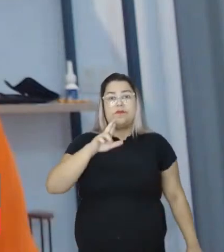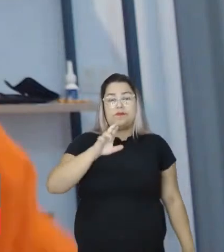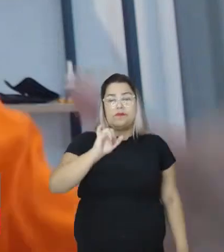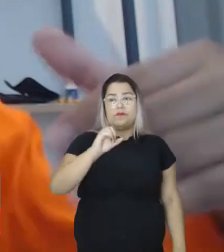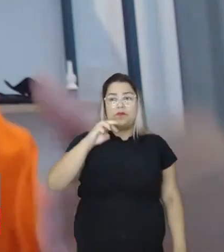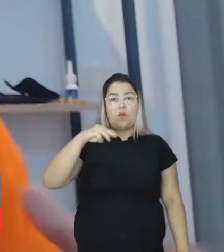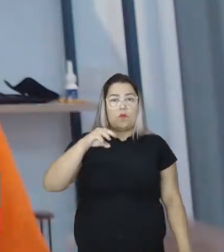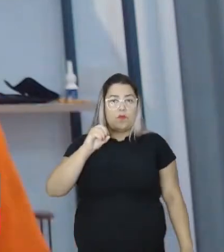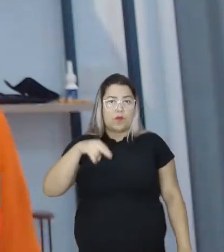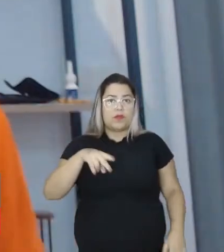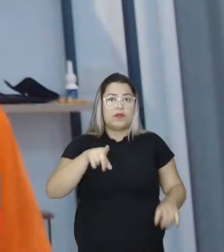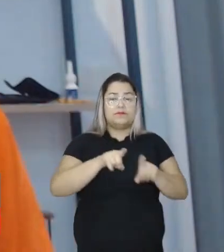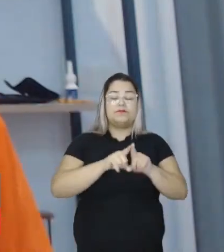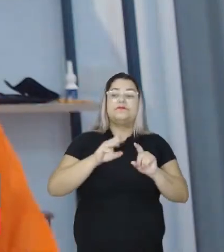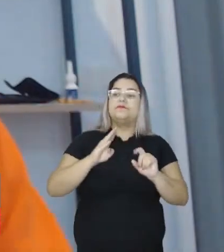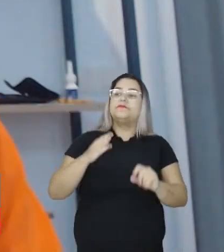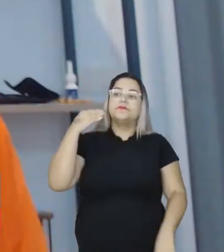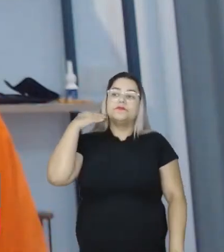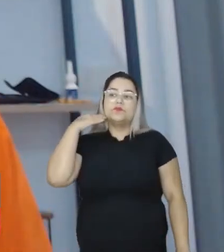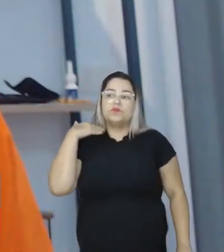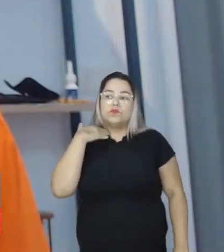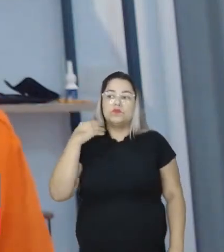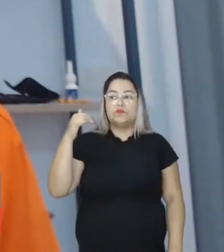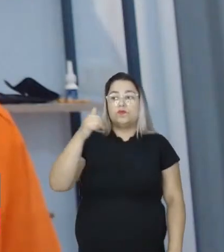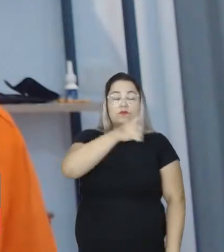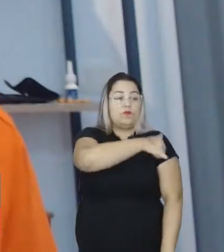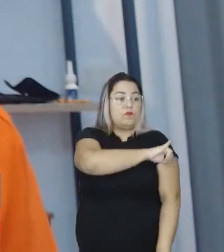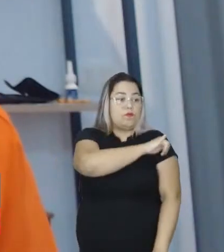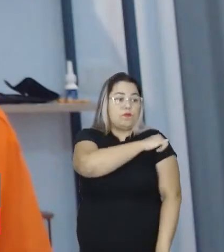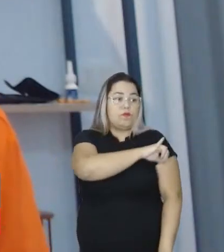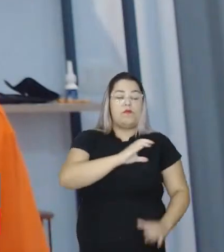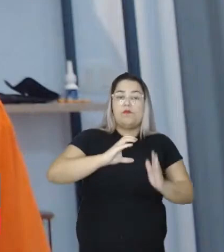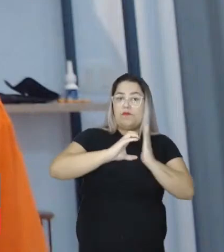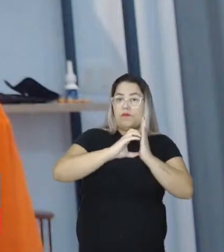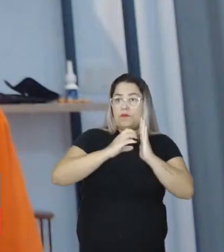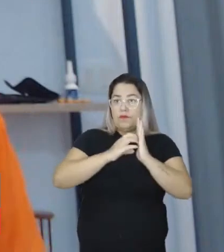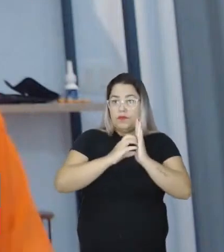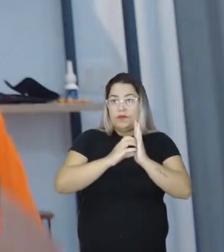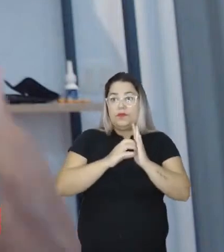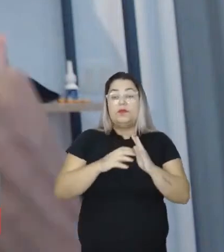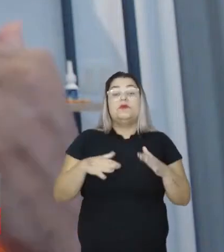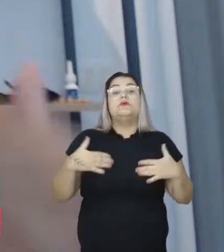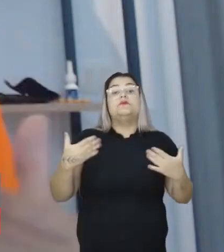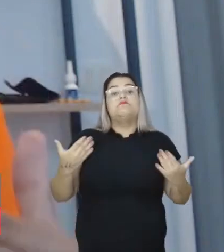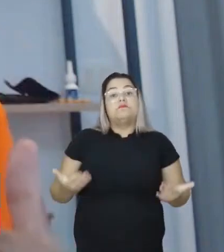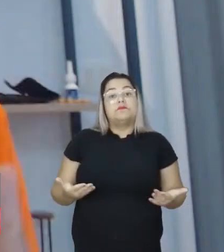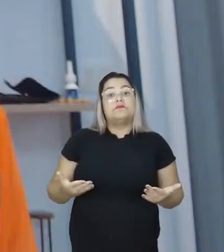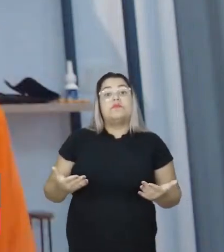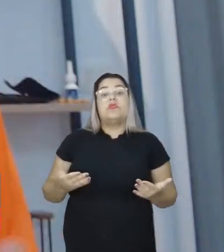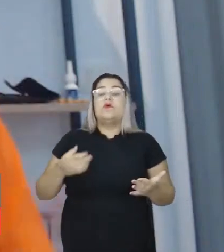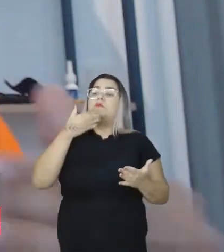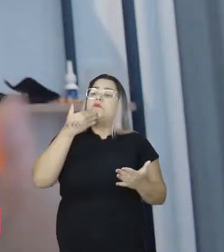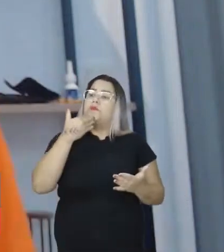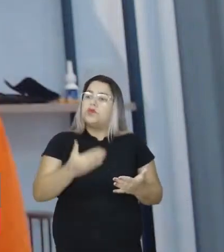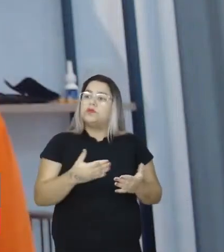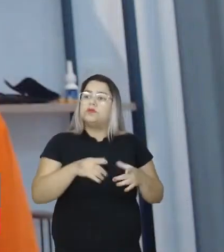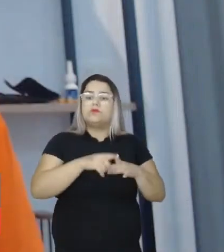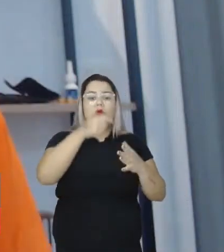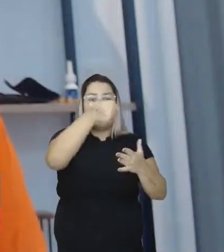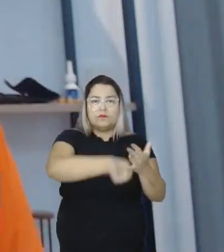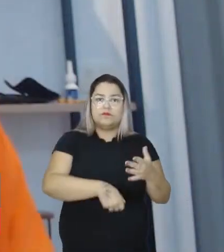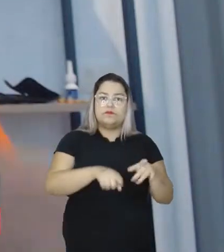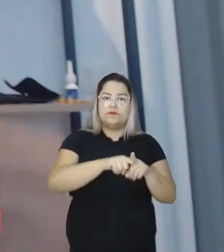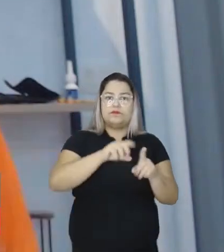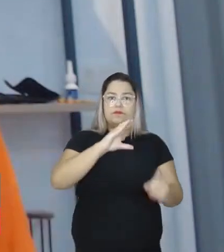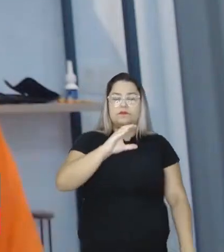bancário daqui do Rio de Janeiro, onde estou agora, e do nosso Partido dos Trabalhadores e Trabalhadoras. Então, o que é que nós estamos cobrando? Que a CGPA